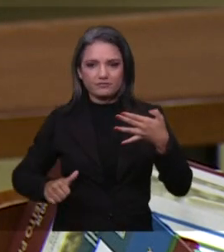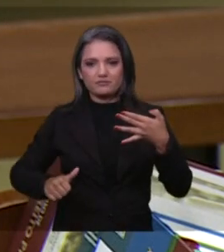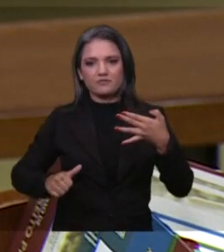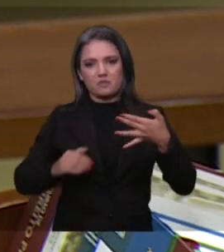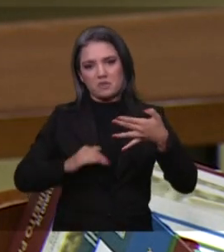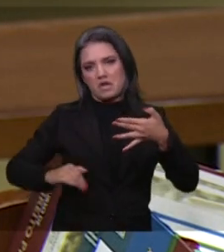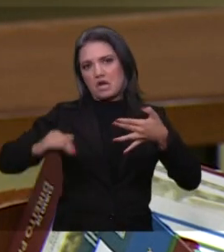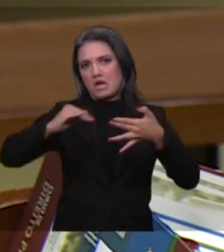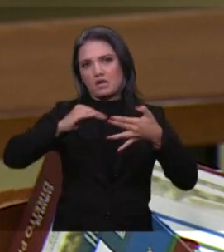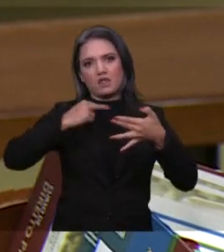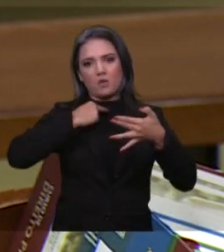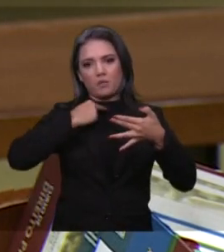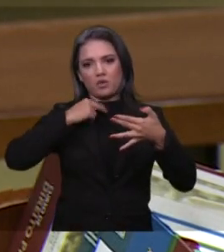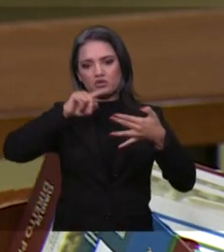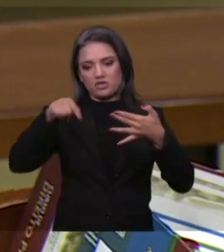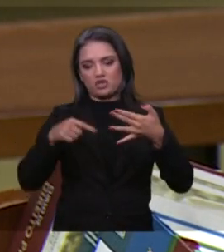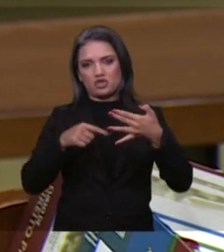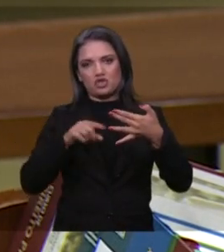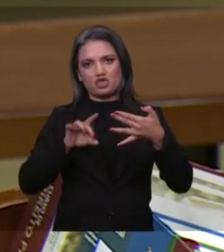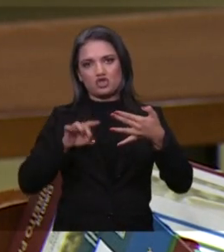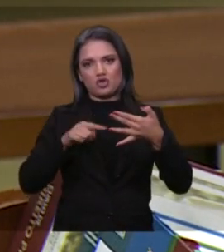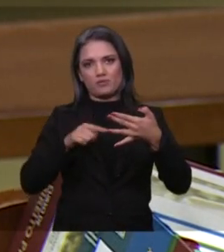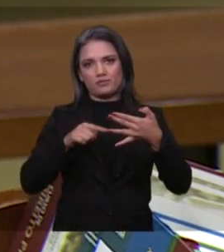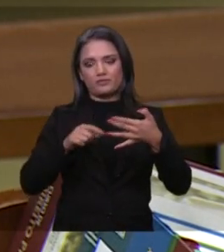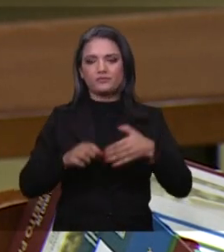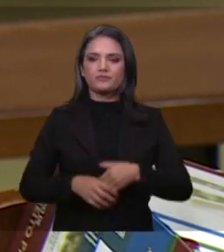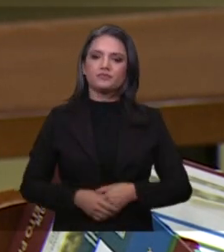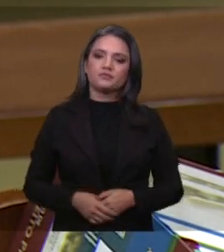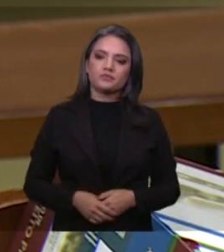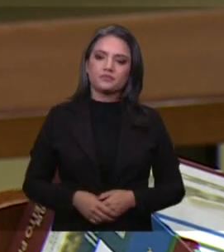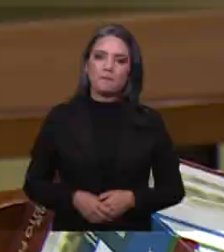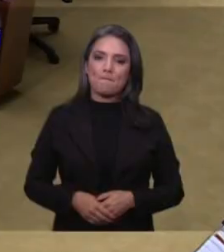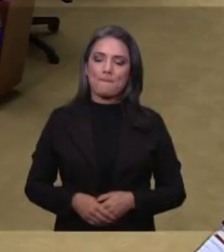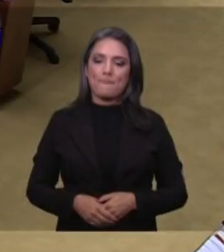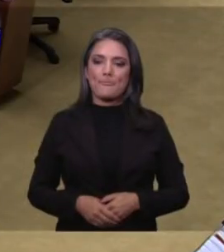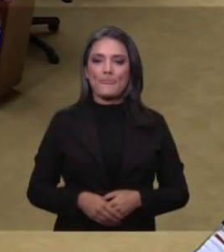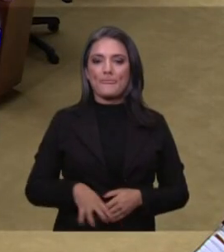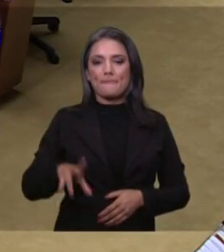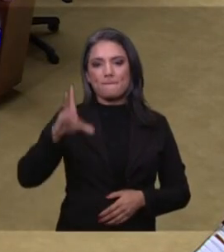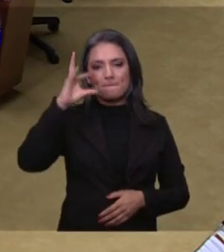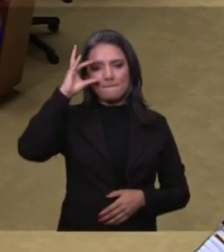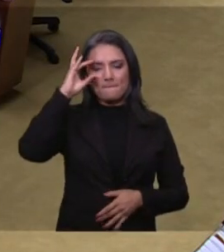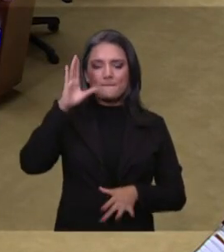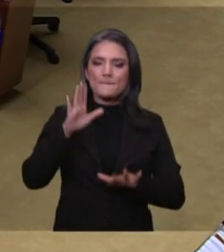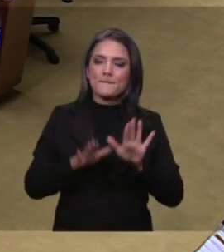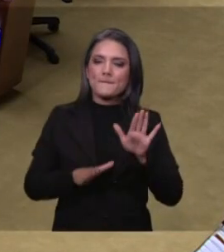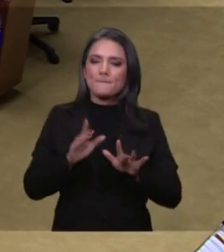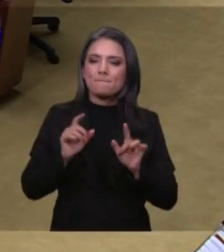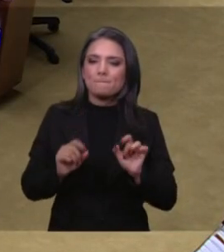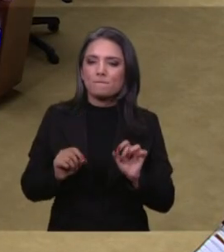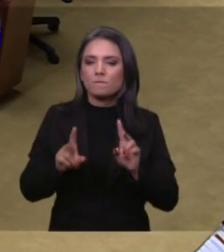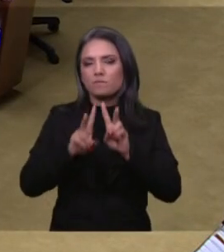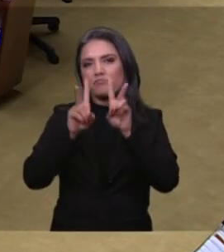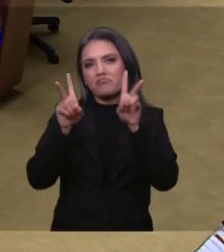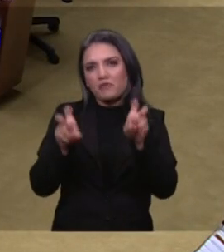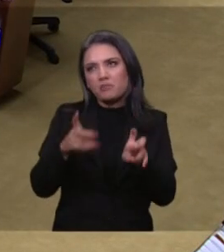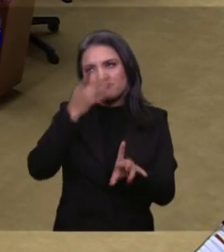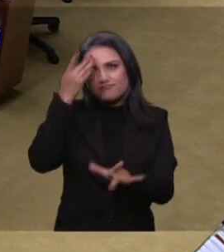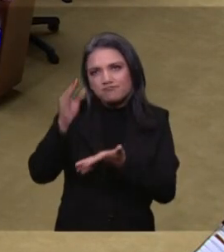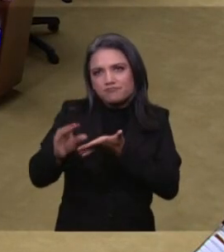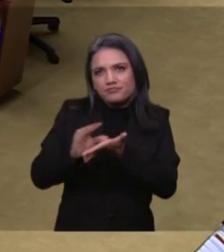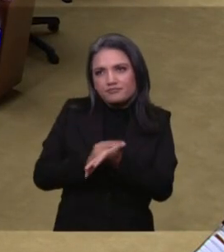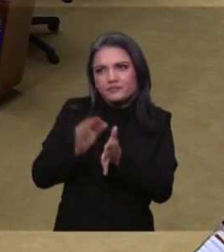poder analisar matéria de fato. Né? Talvez, em relação à primeira premissa, que é a boa-fé, a